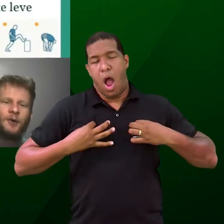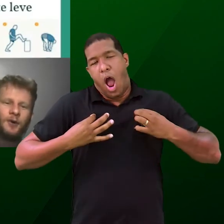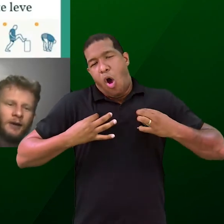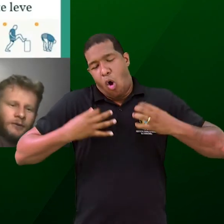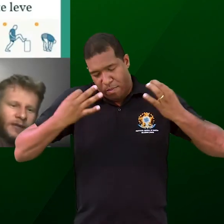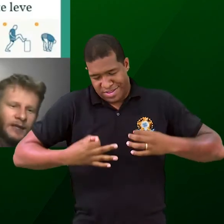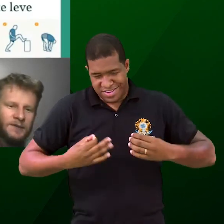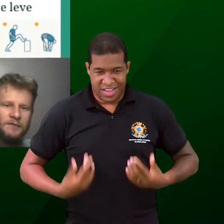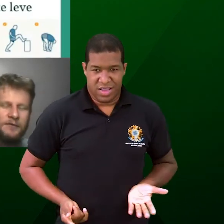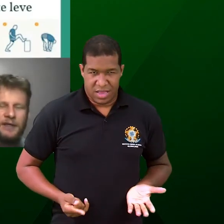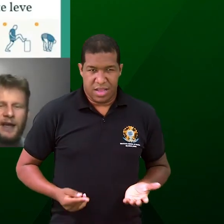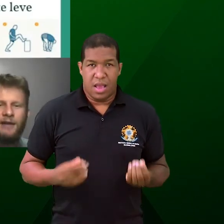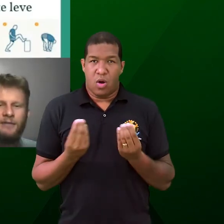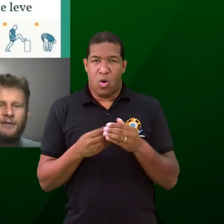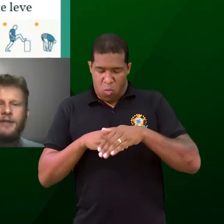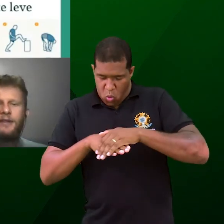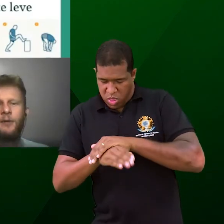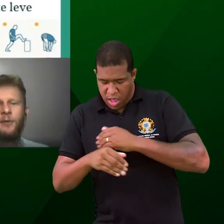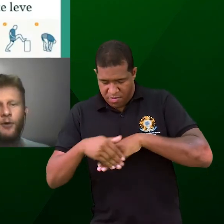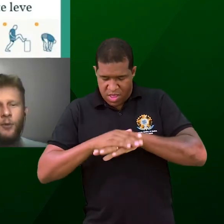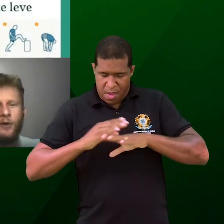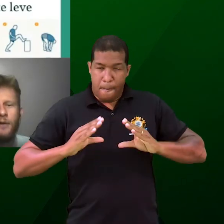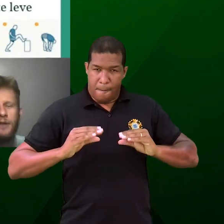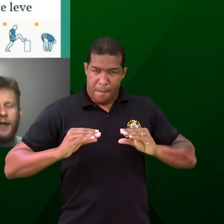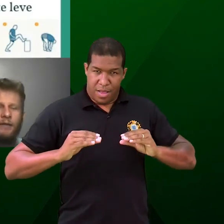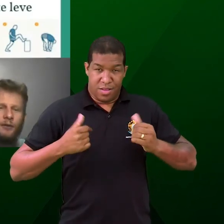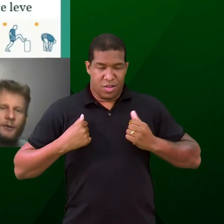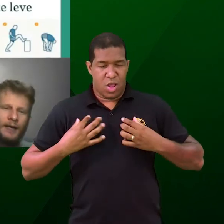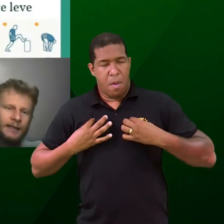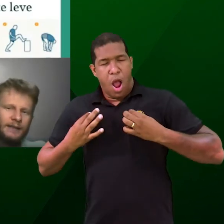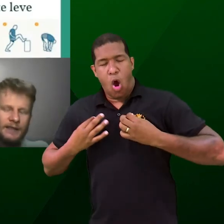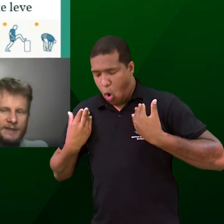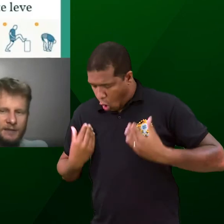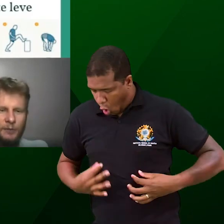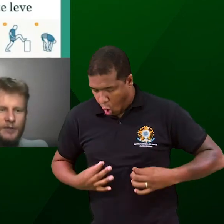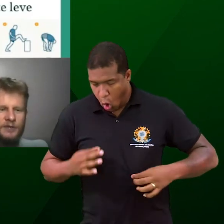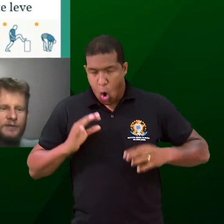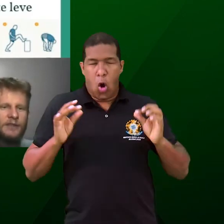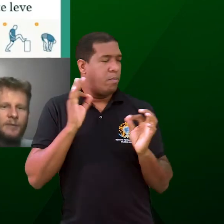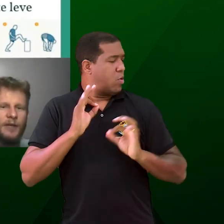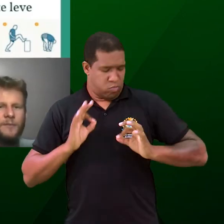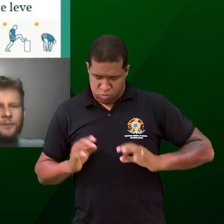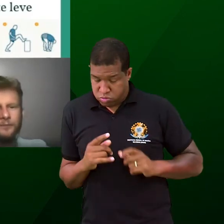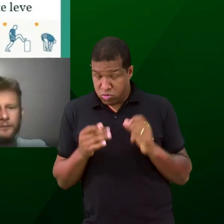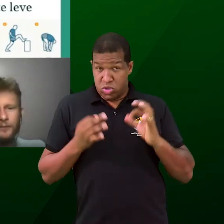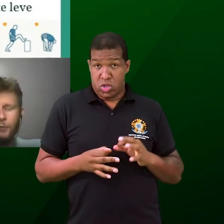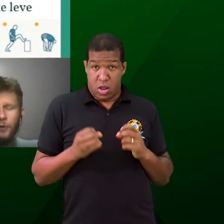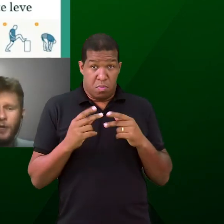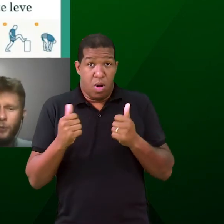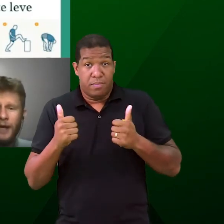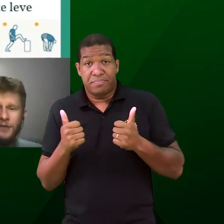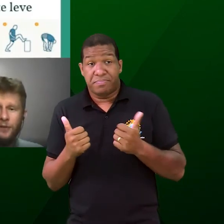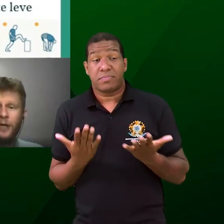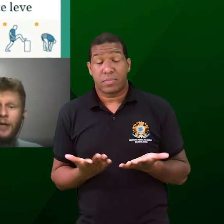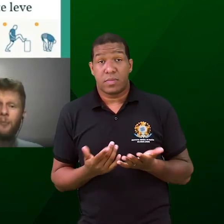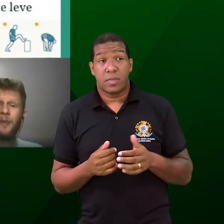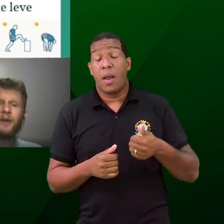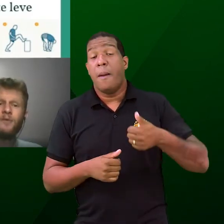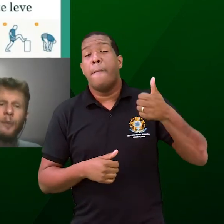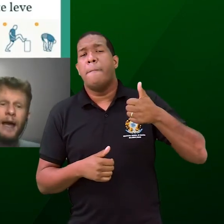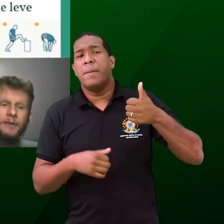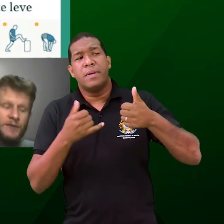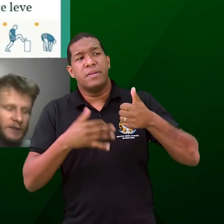né? Às vezes tu coloca, não estou sentindo nada. Fecha o pulso, concentra, fecha o olho para ver que você vai